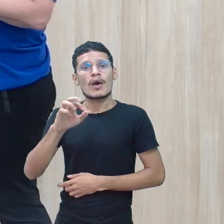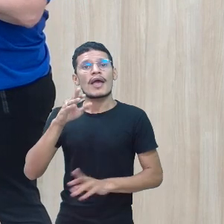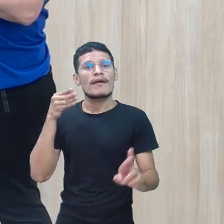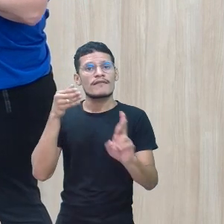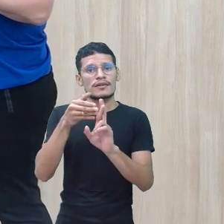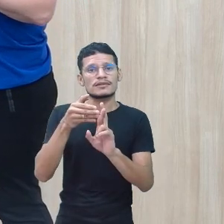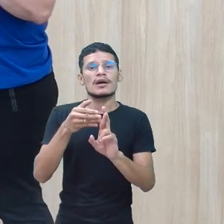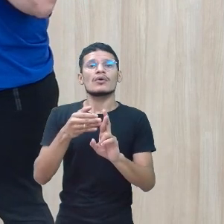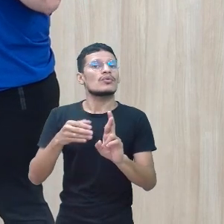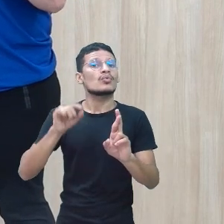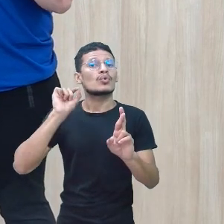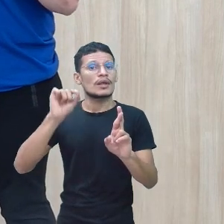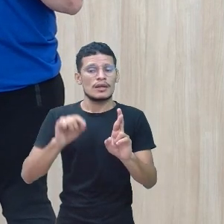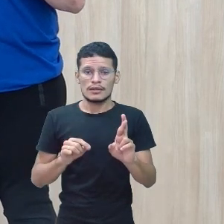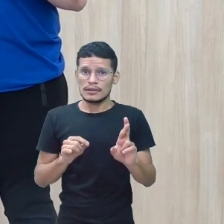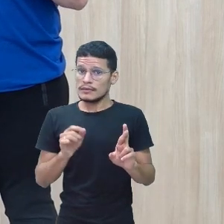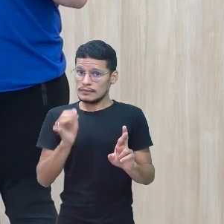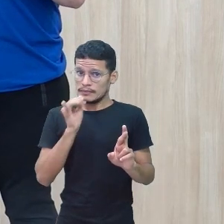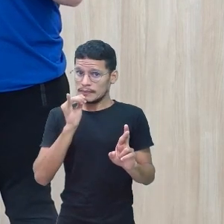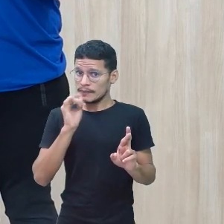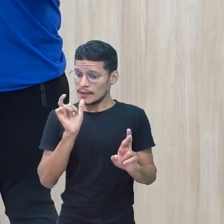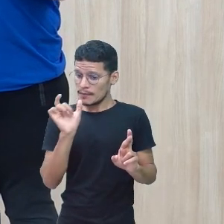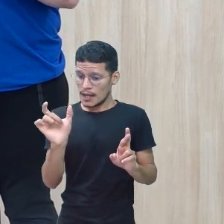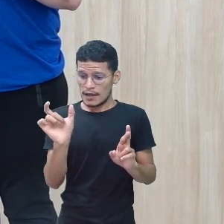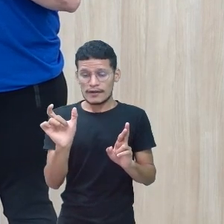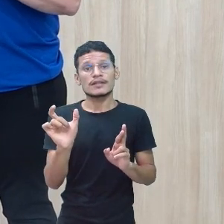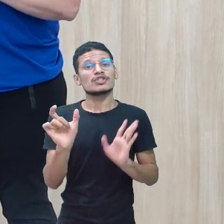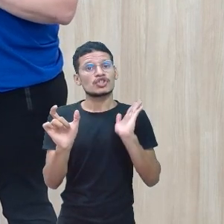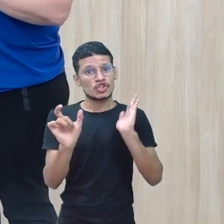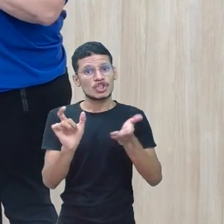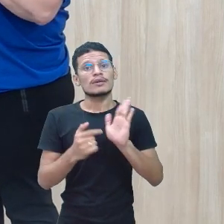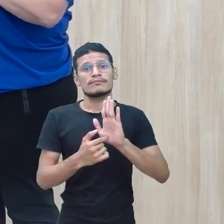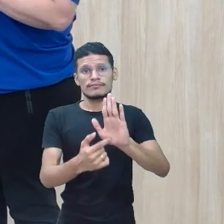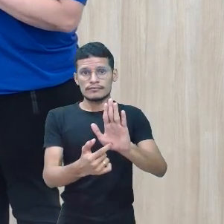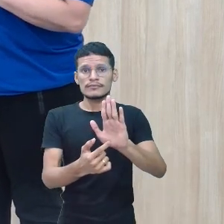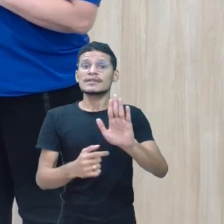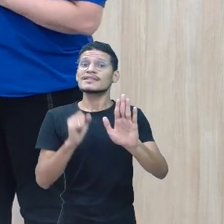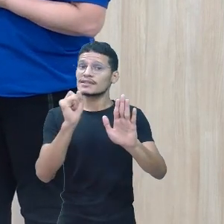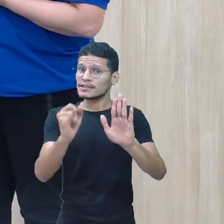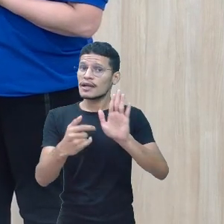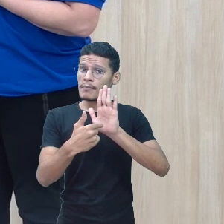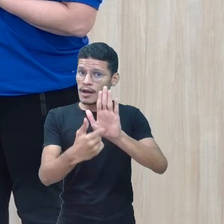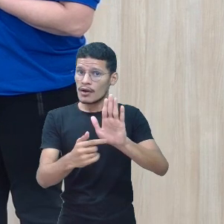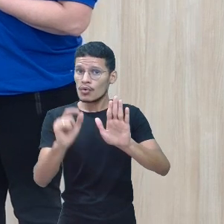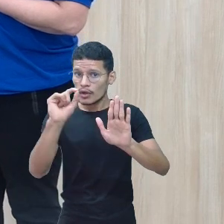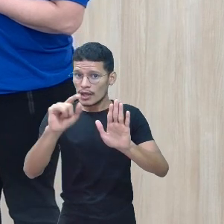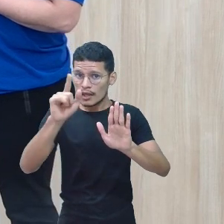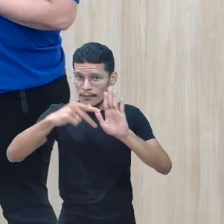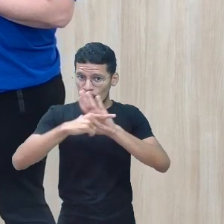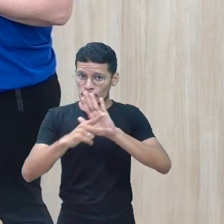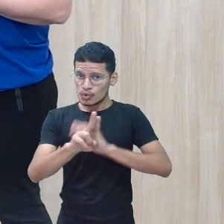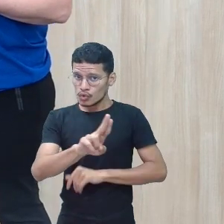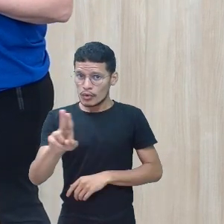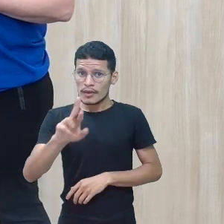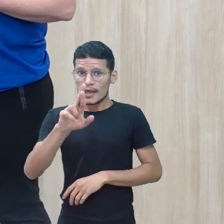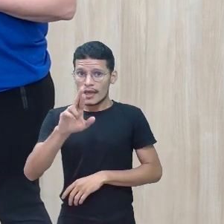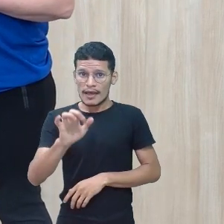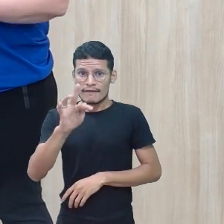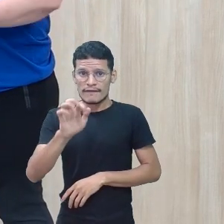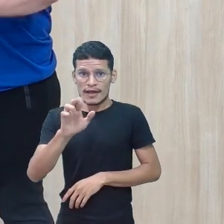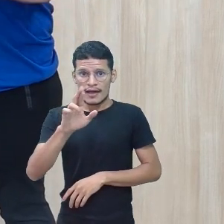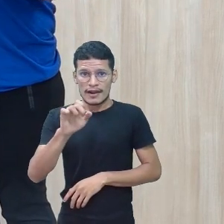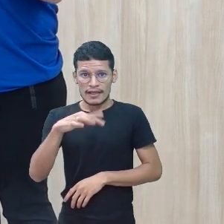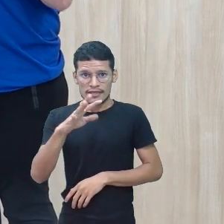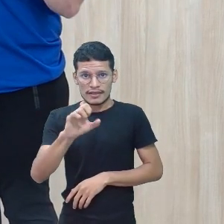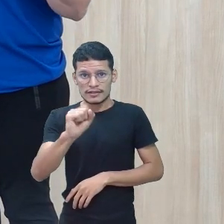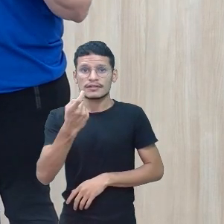referencial, não é, esses elementos aparecem. Então, quando eles aparecem, eles são chamados de referente. Eu estou